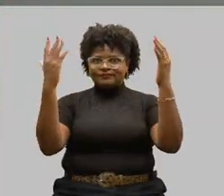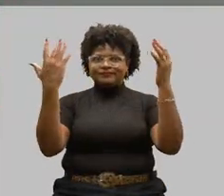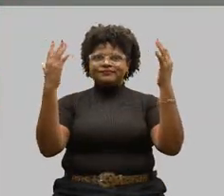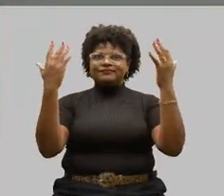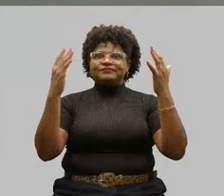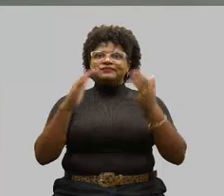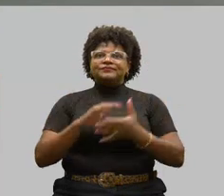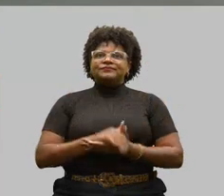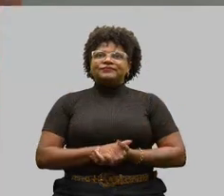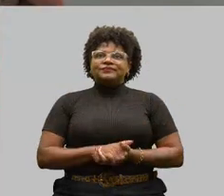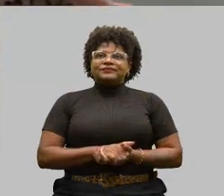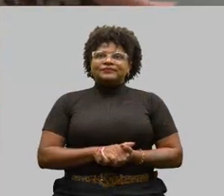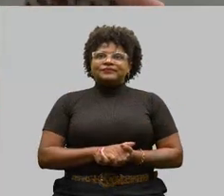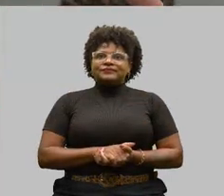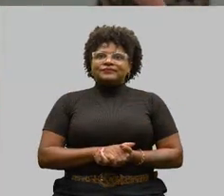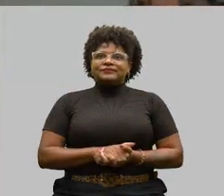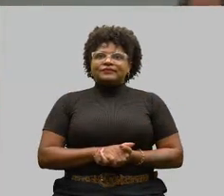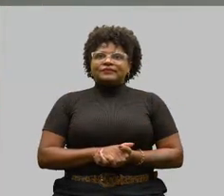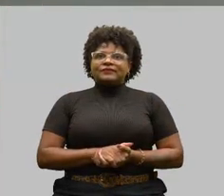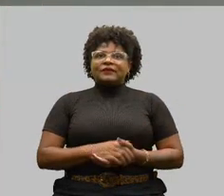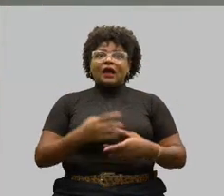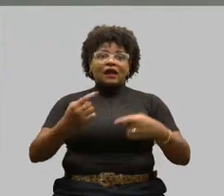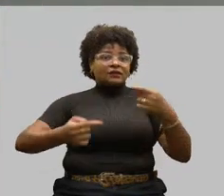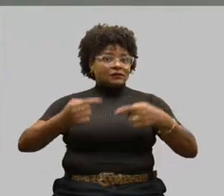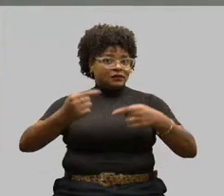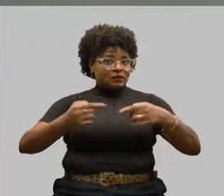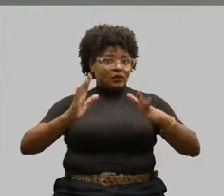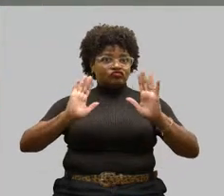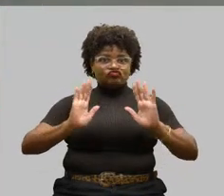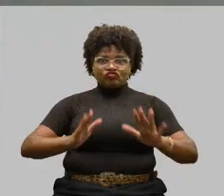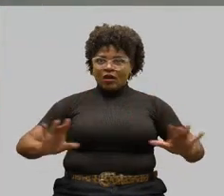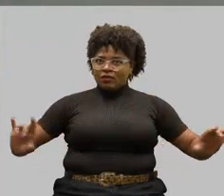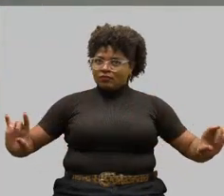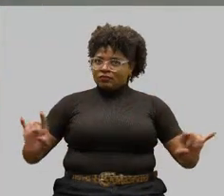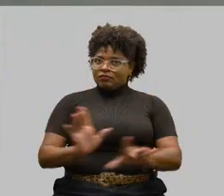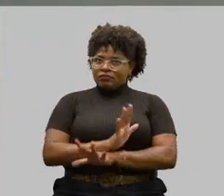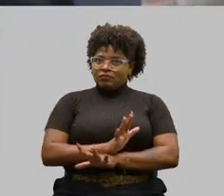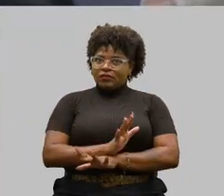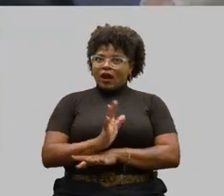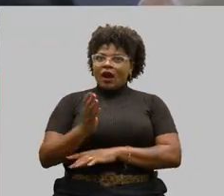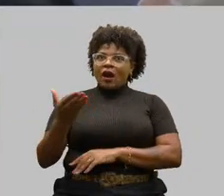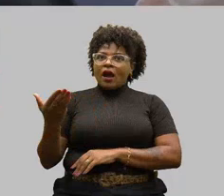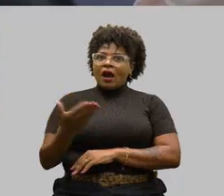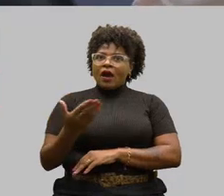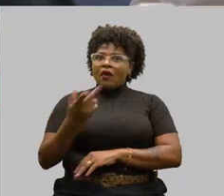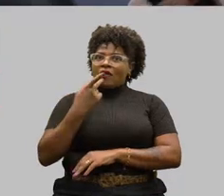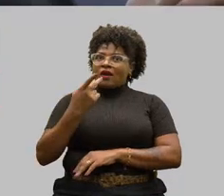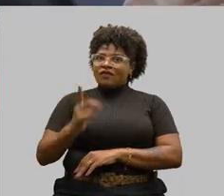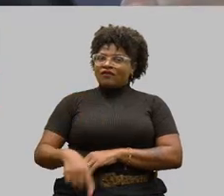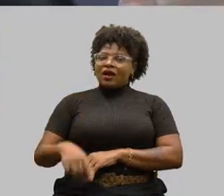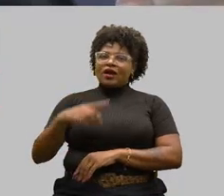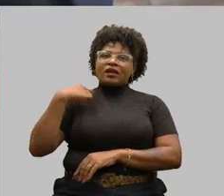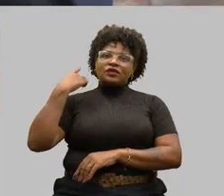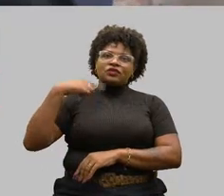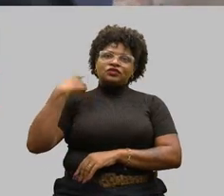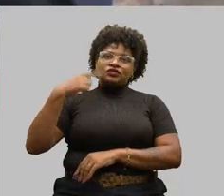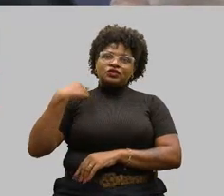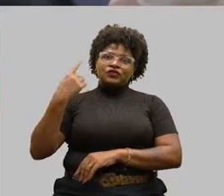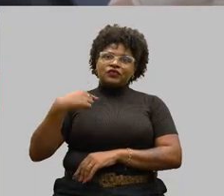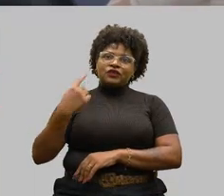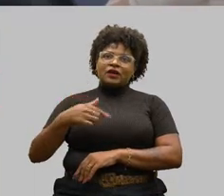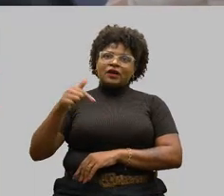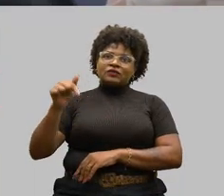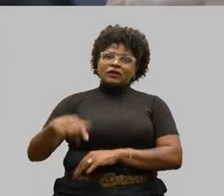vamos passar encerrados os debates eu passo a palavra digníssimo Deputado grego da fundação